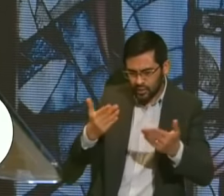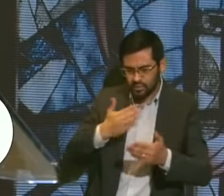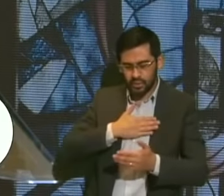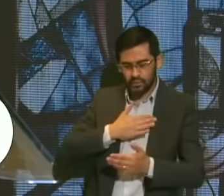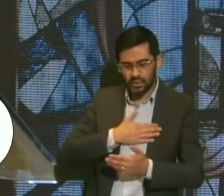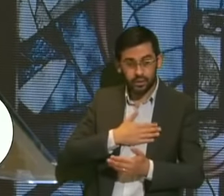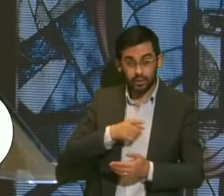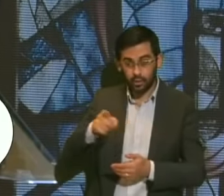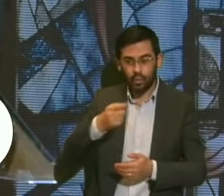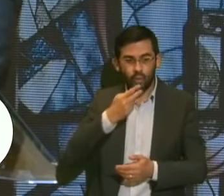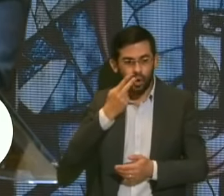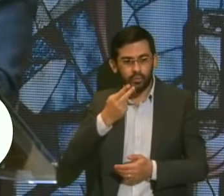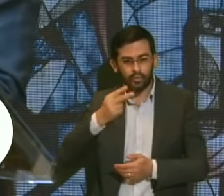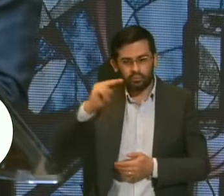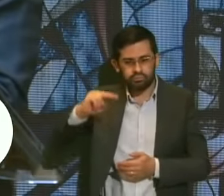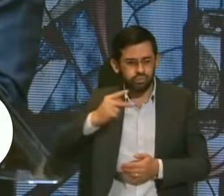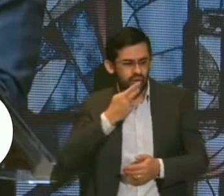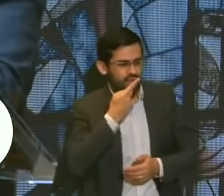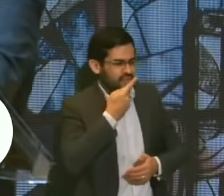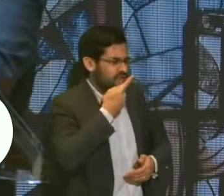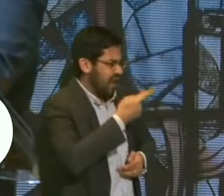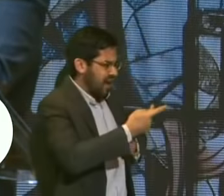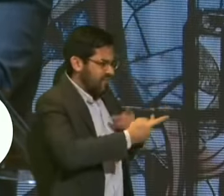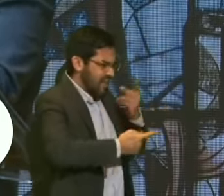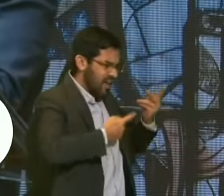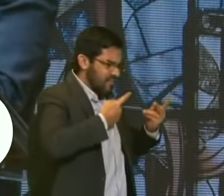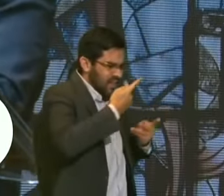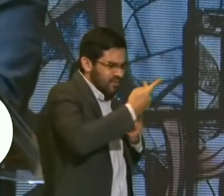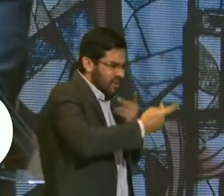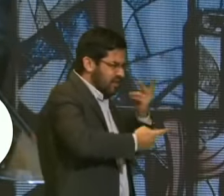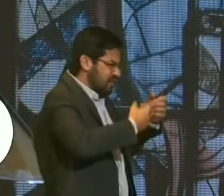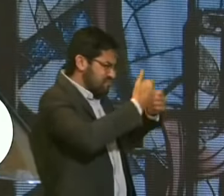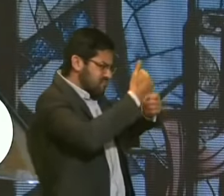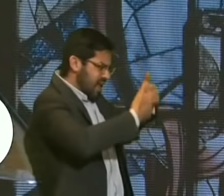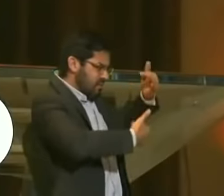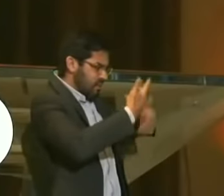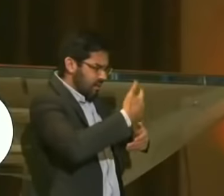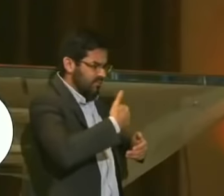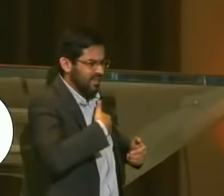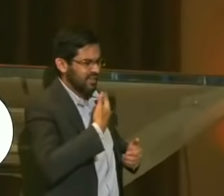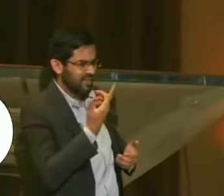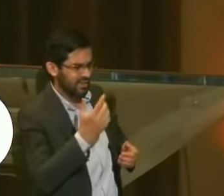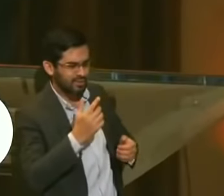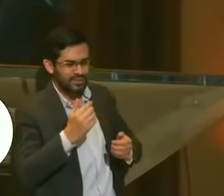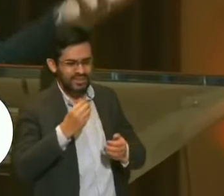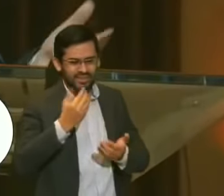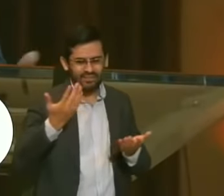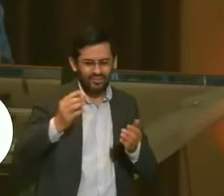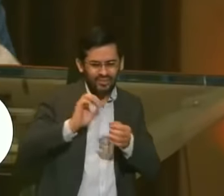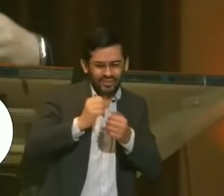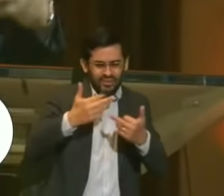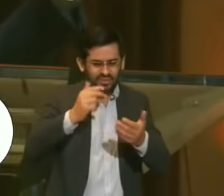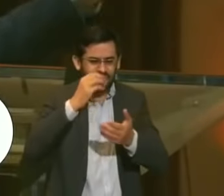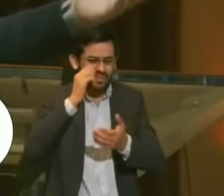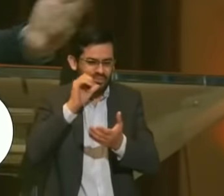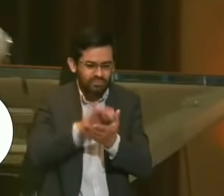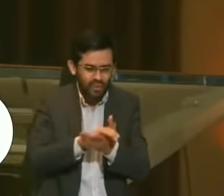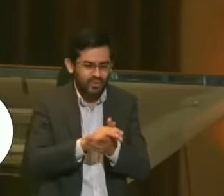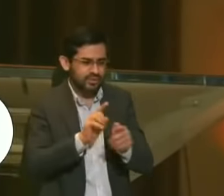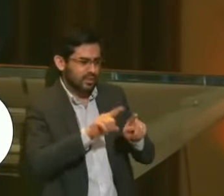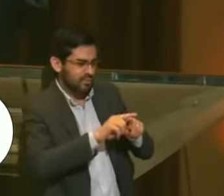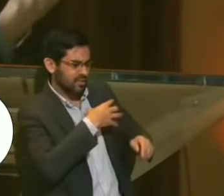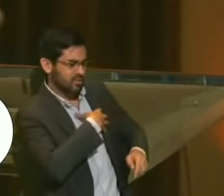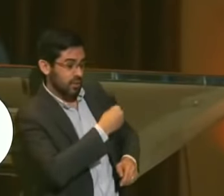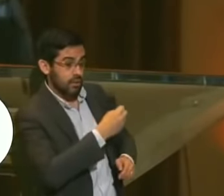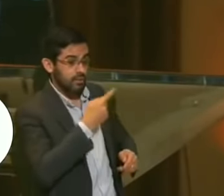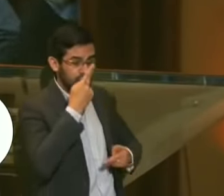E de repente aquele homem começou a despejar e começou a falar: olha, eu fiz assim com a minha esposa, eu fiz assim com o meu filho. Começou a contar